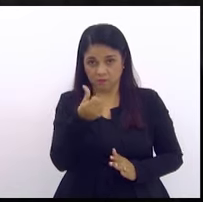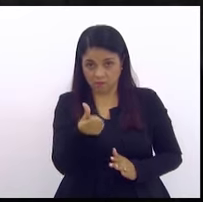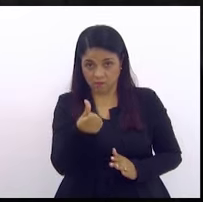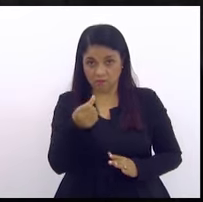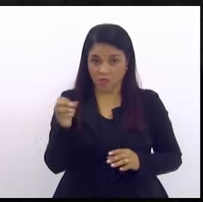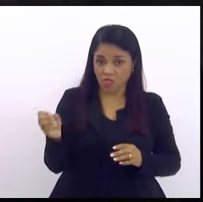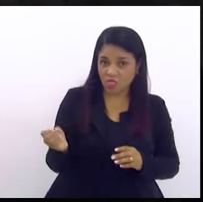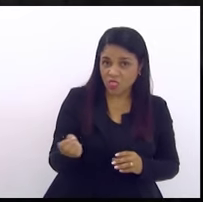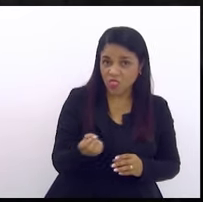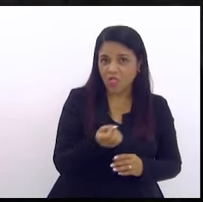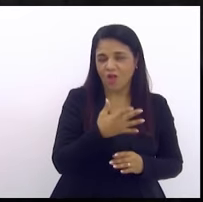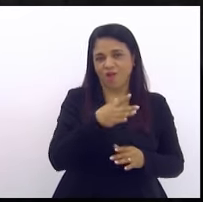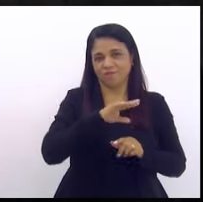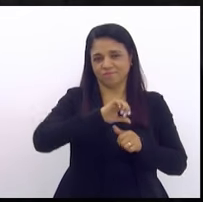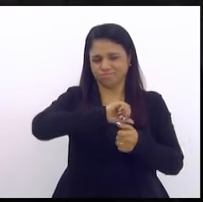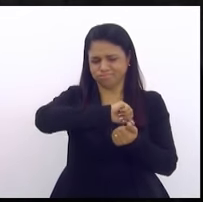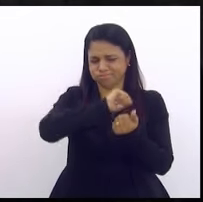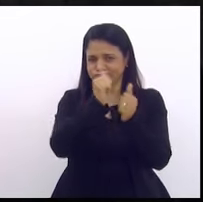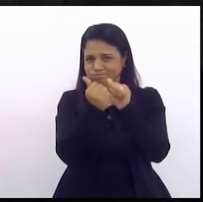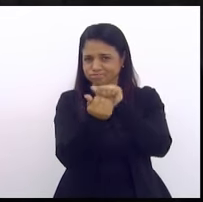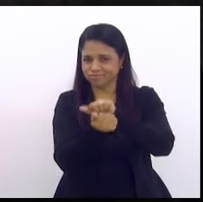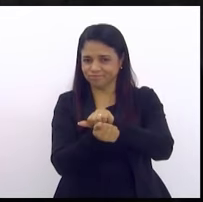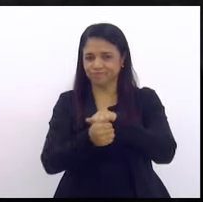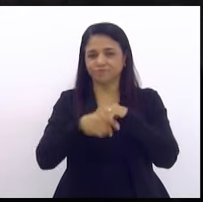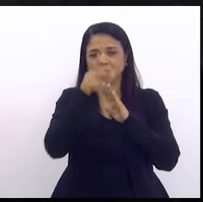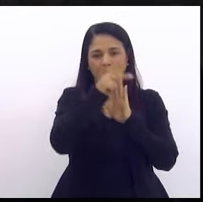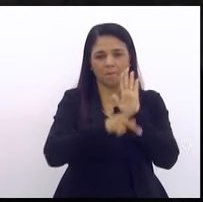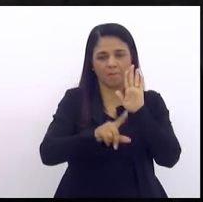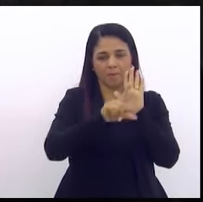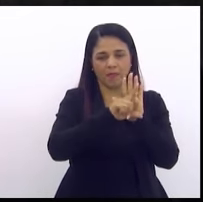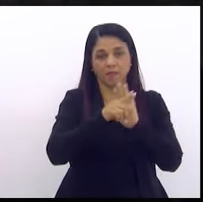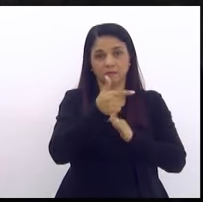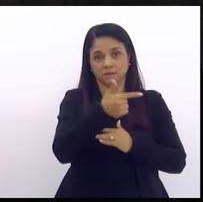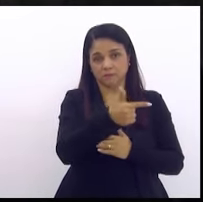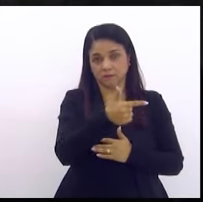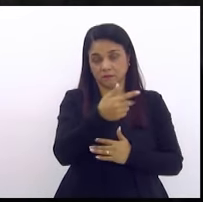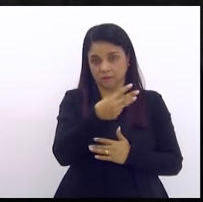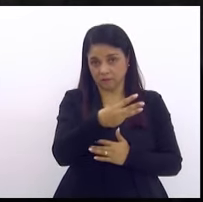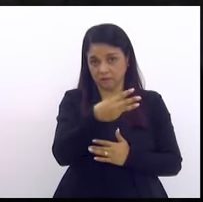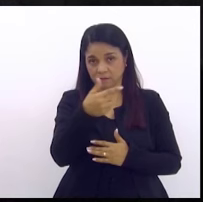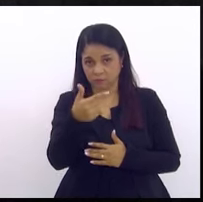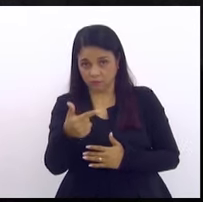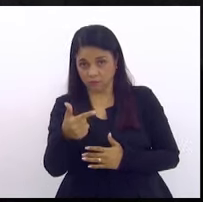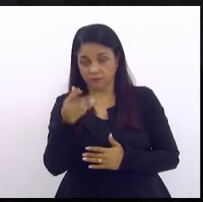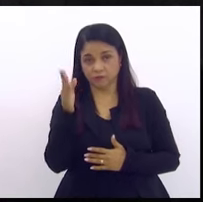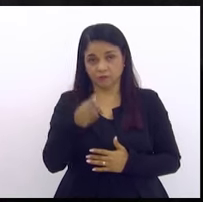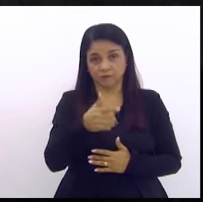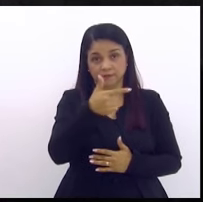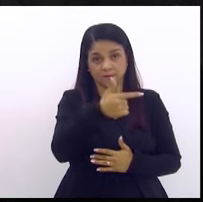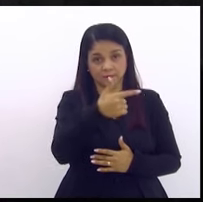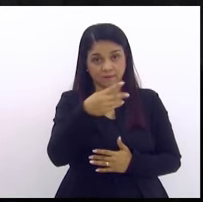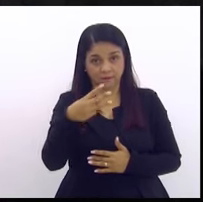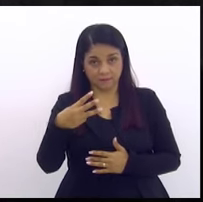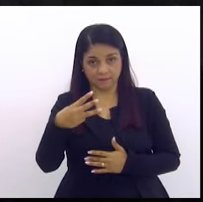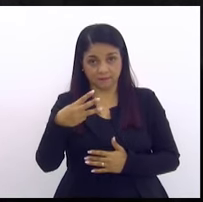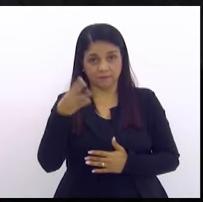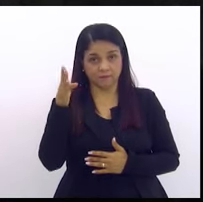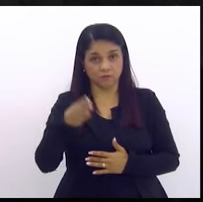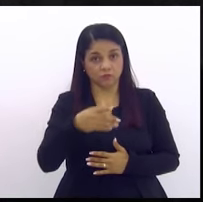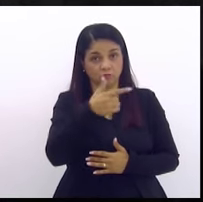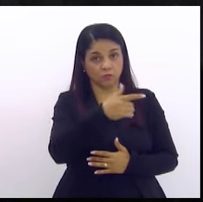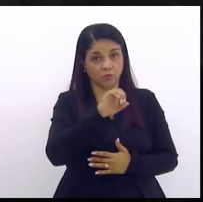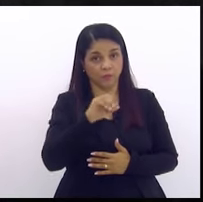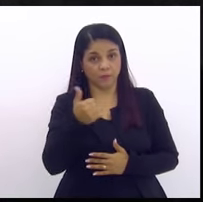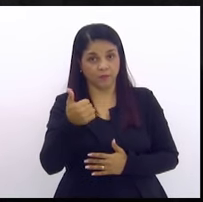nova roupagem ao PL 3213, de 2010, deputada